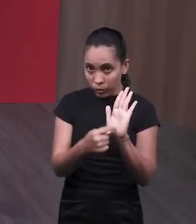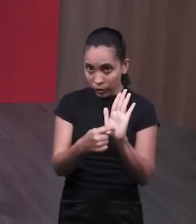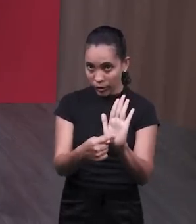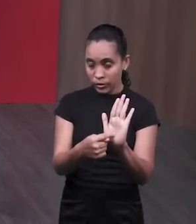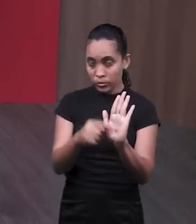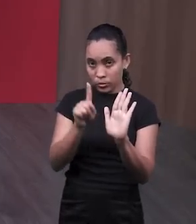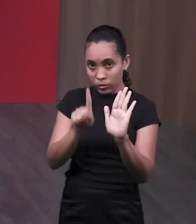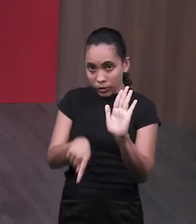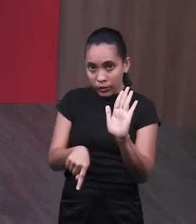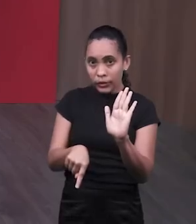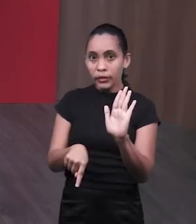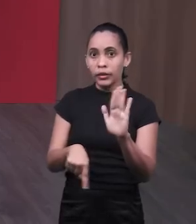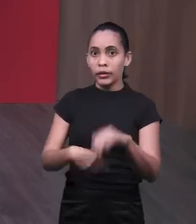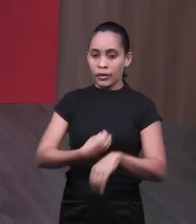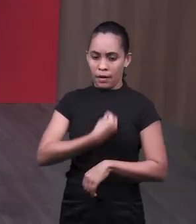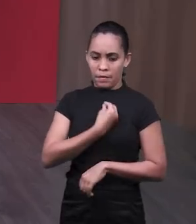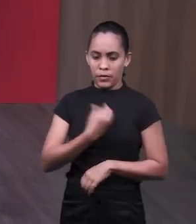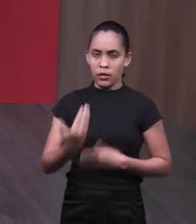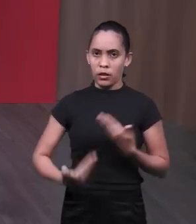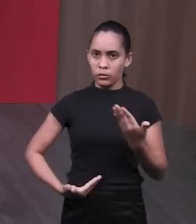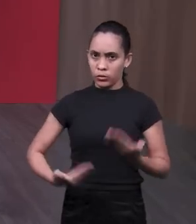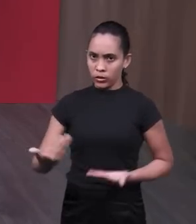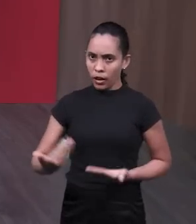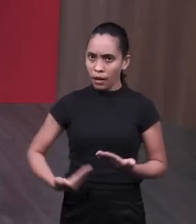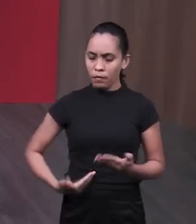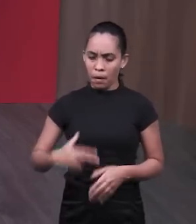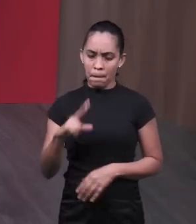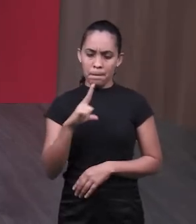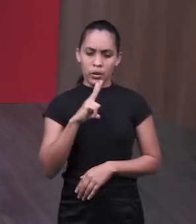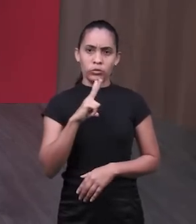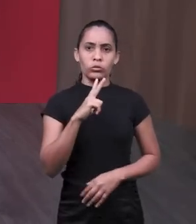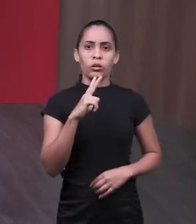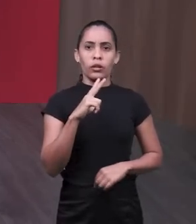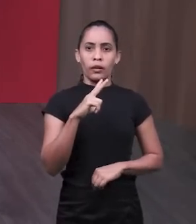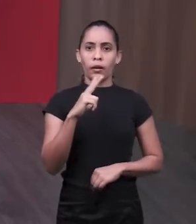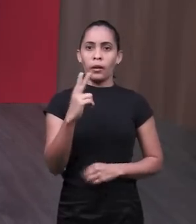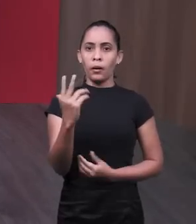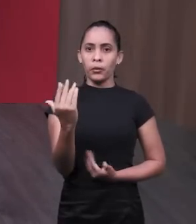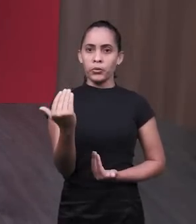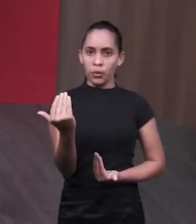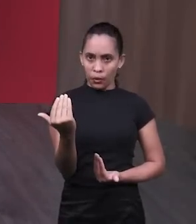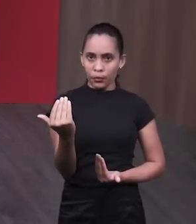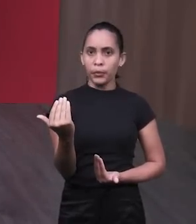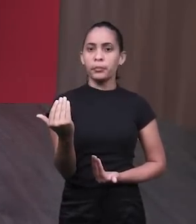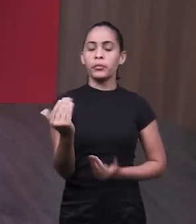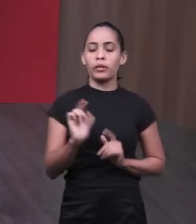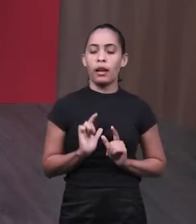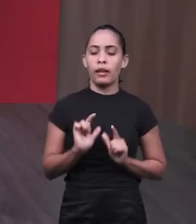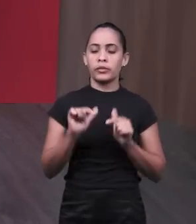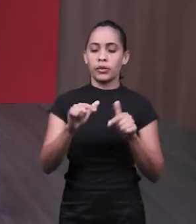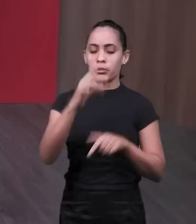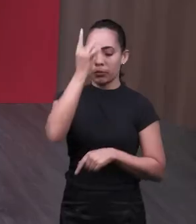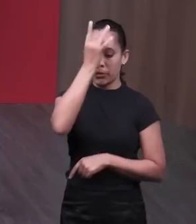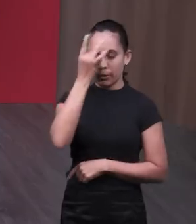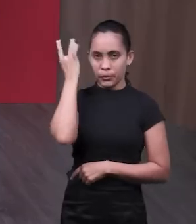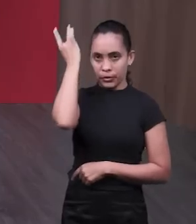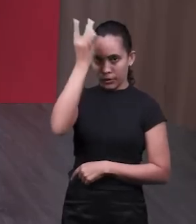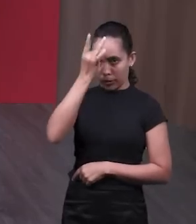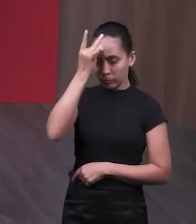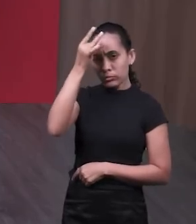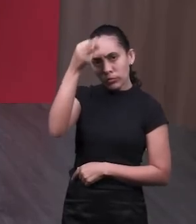é possível na vida de qualquer crente, particularmente dos jovens, porque ela decorre de uma ação do Espírito